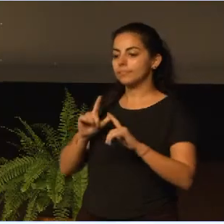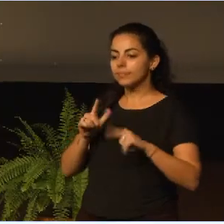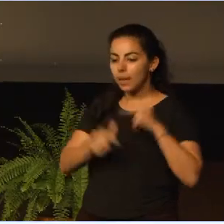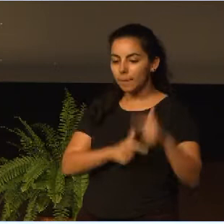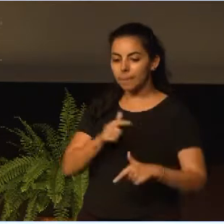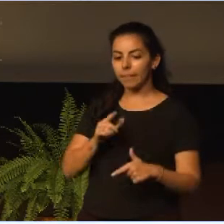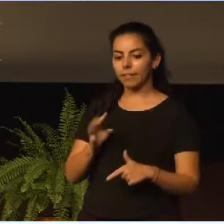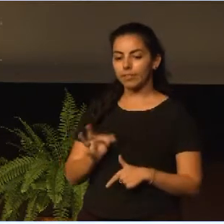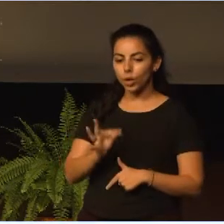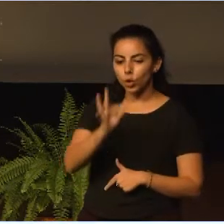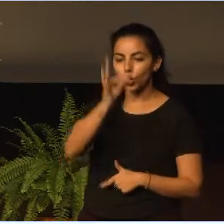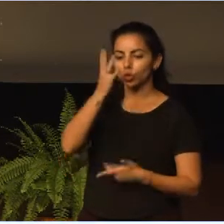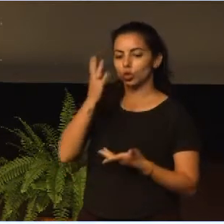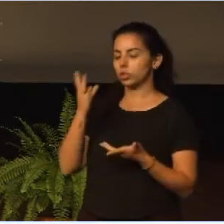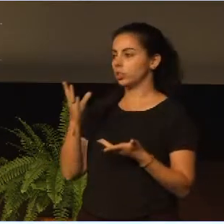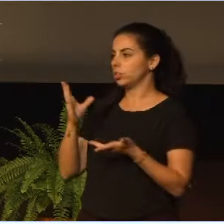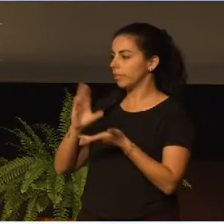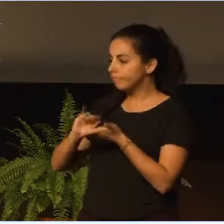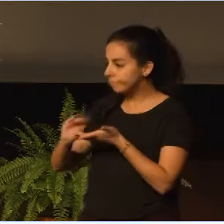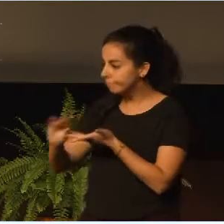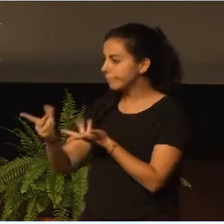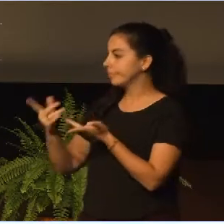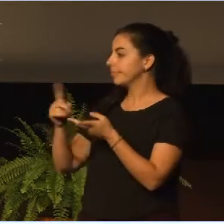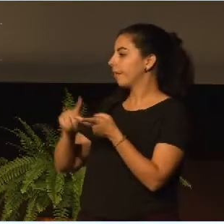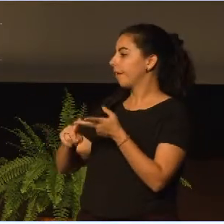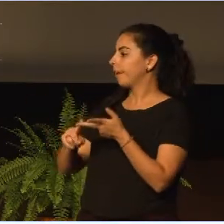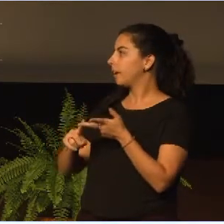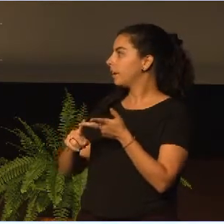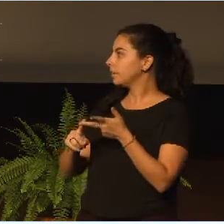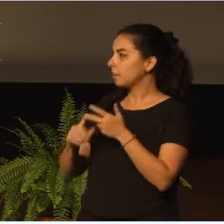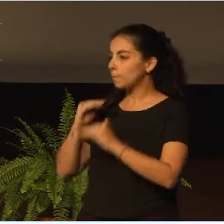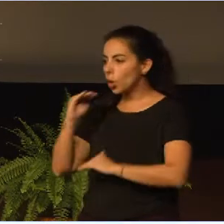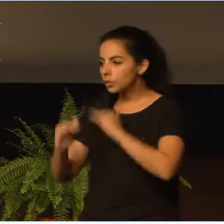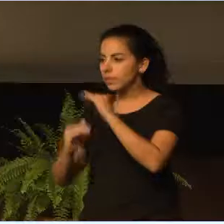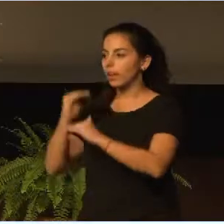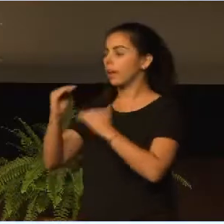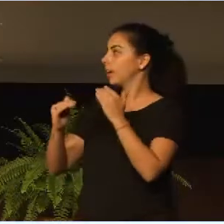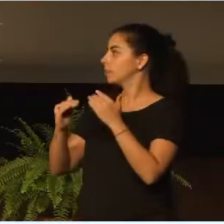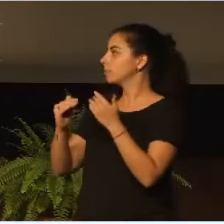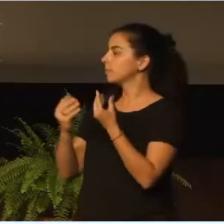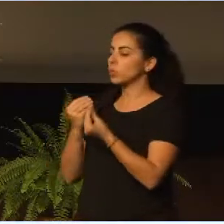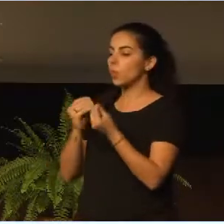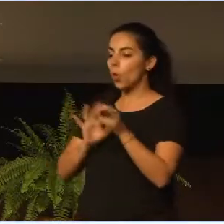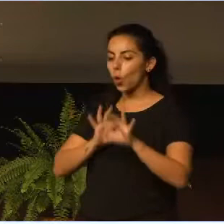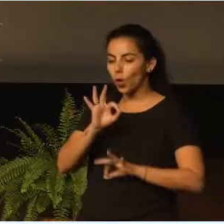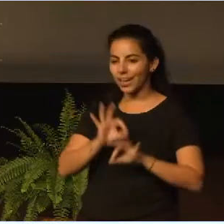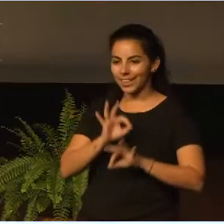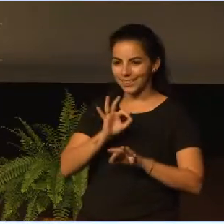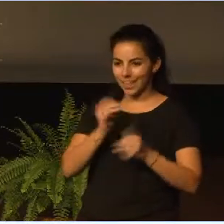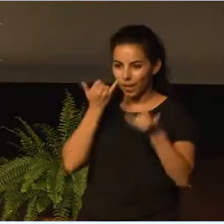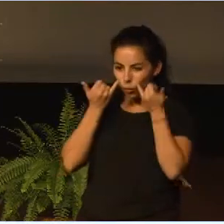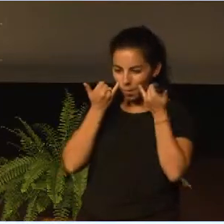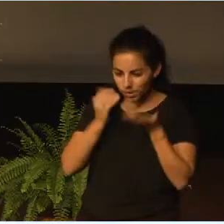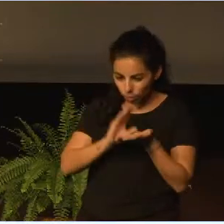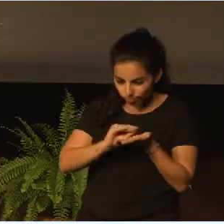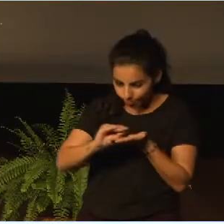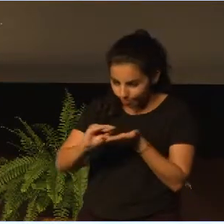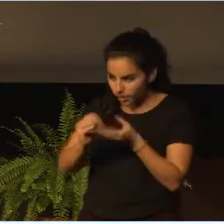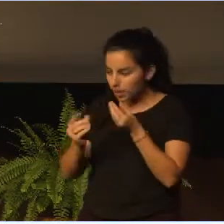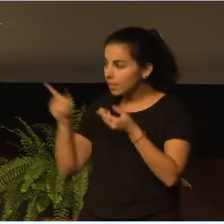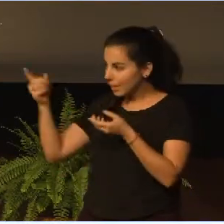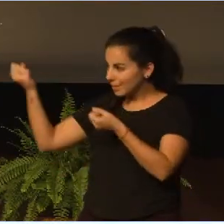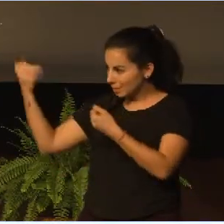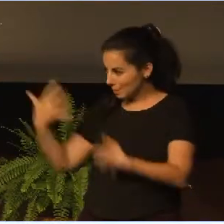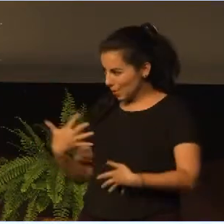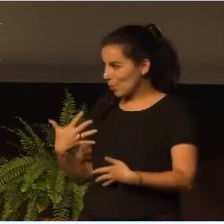com Big Data, Machine Learning, automação de processos, justamente para organizar esses dados que estão acontecendo com tudo que o Andrew falou.